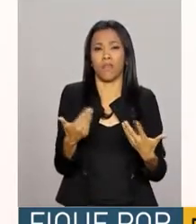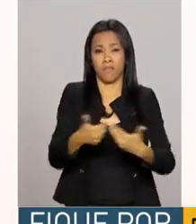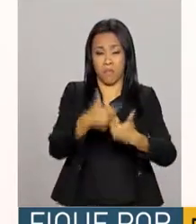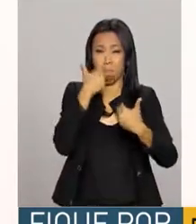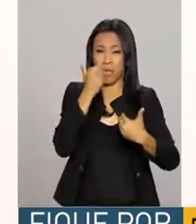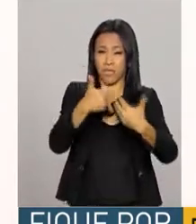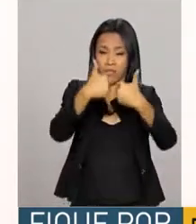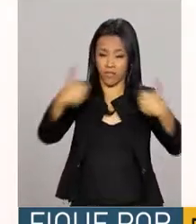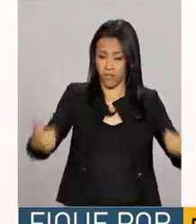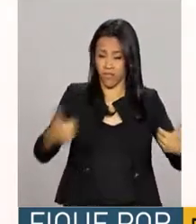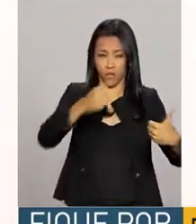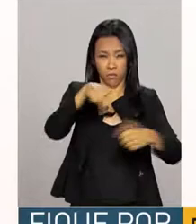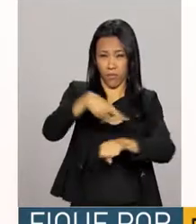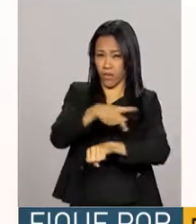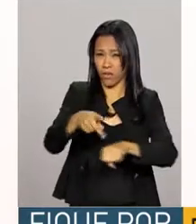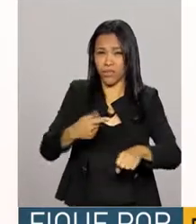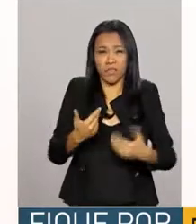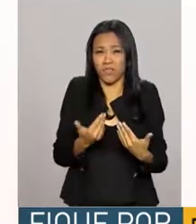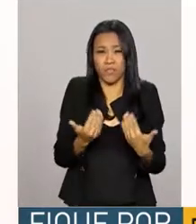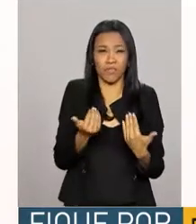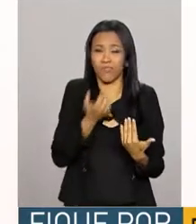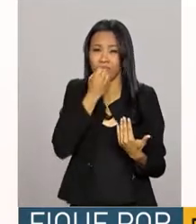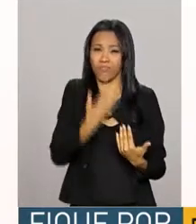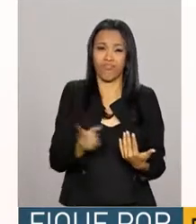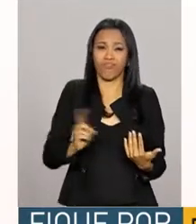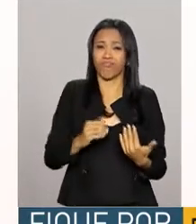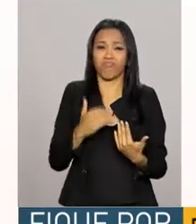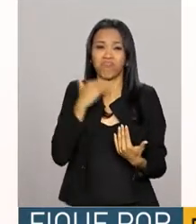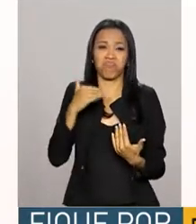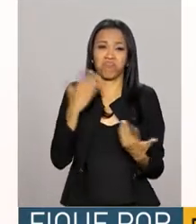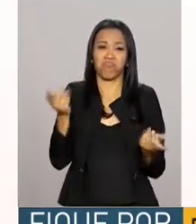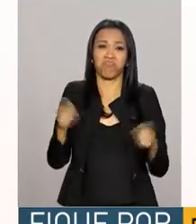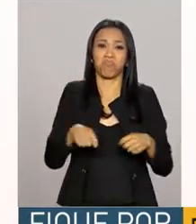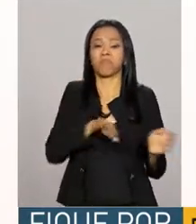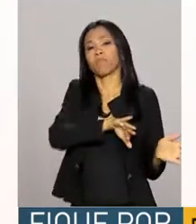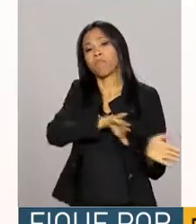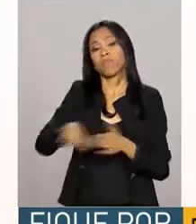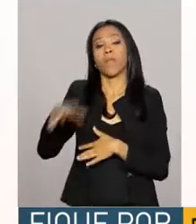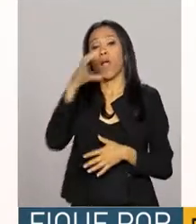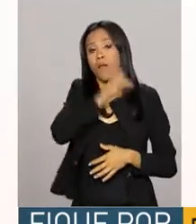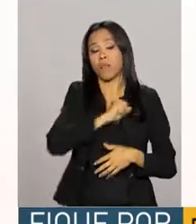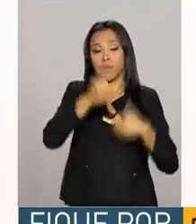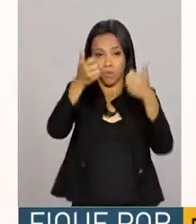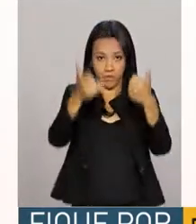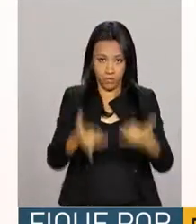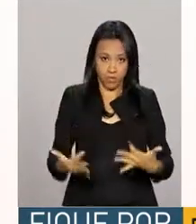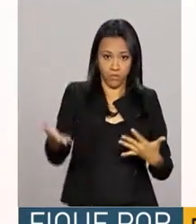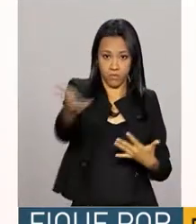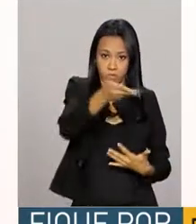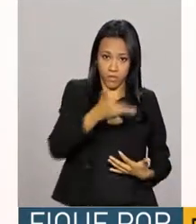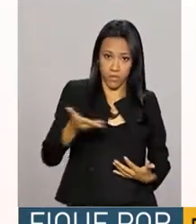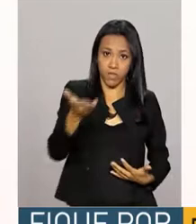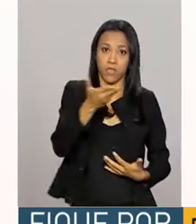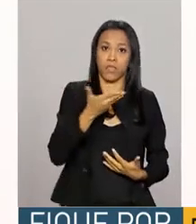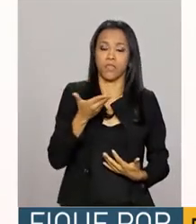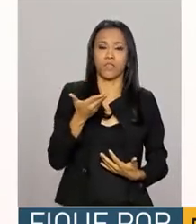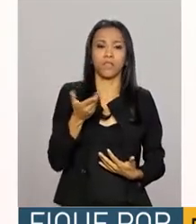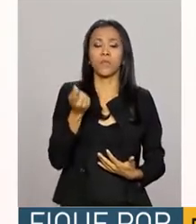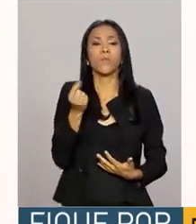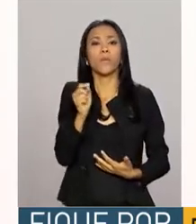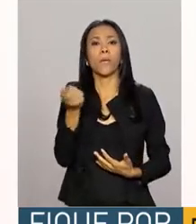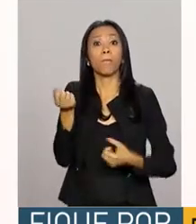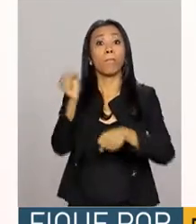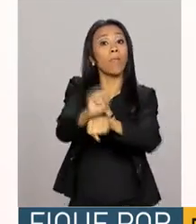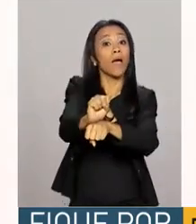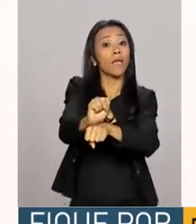aquela semente não vale a pena né mas então eu queria muito rapidamente é fazer aqui com vocês um degrau acima da média e pare e